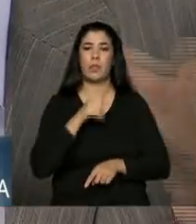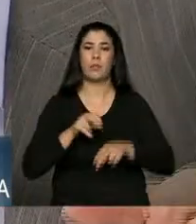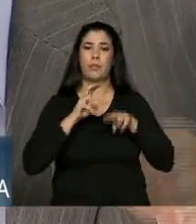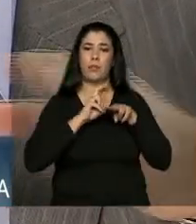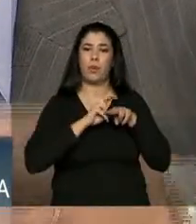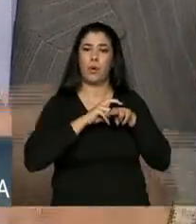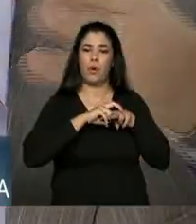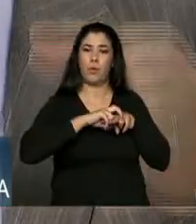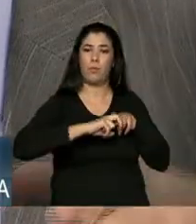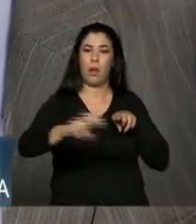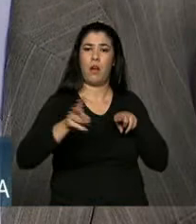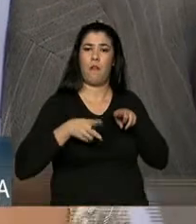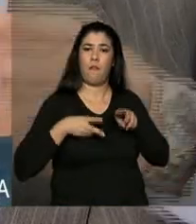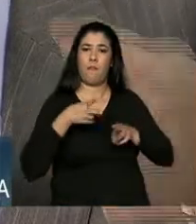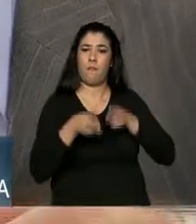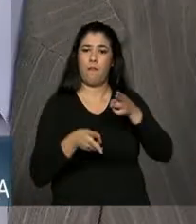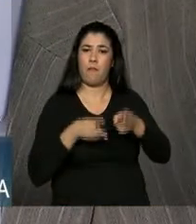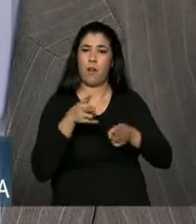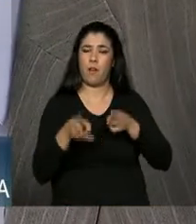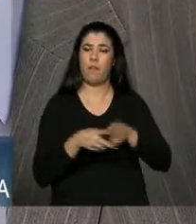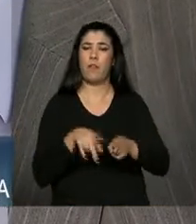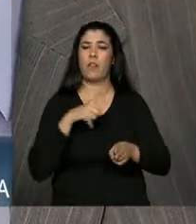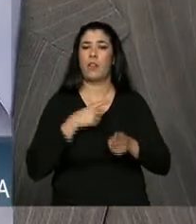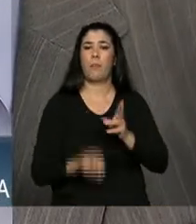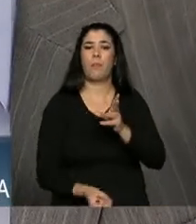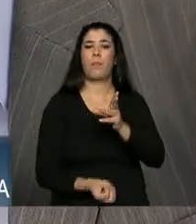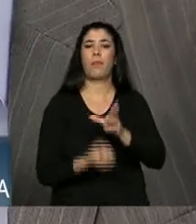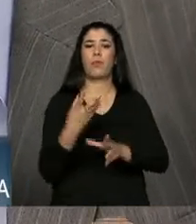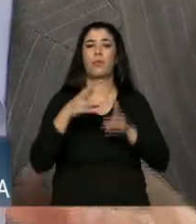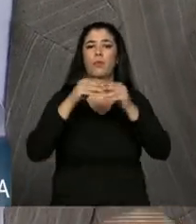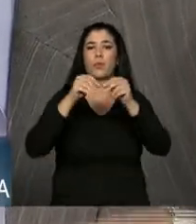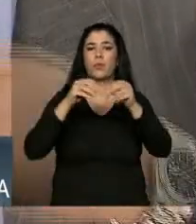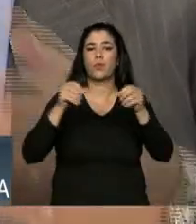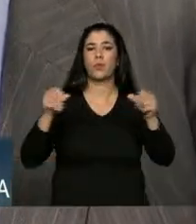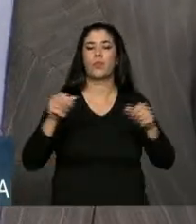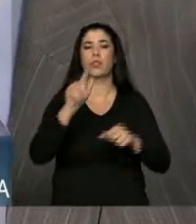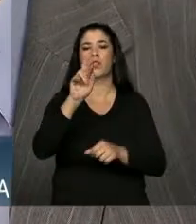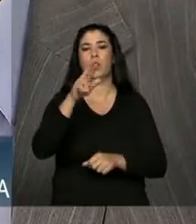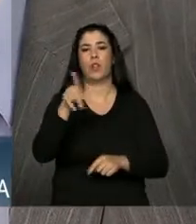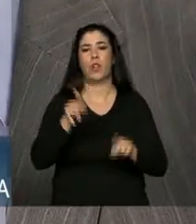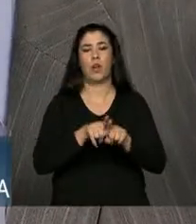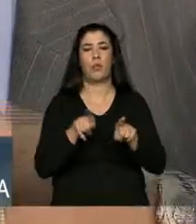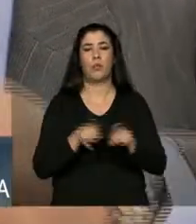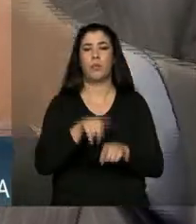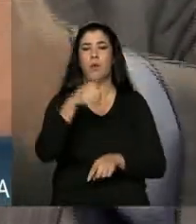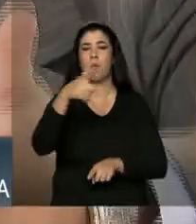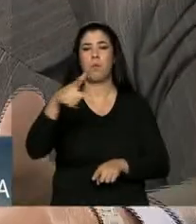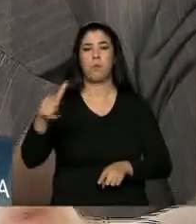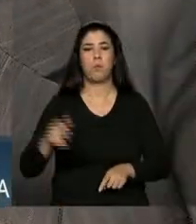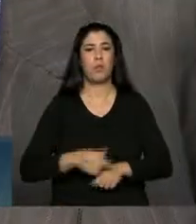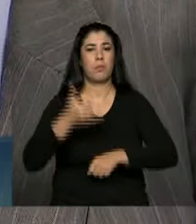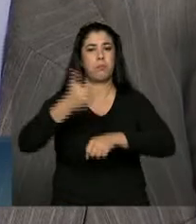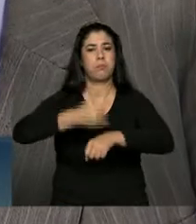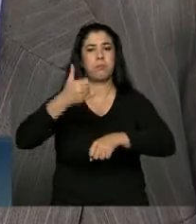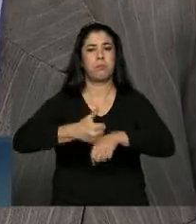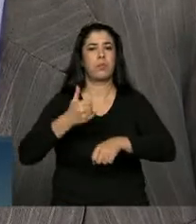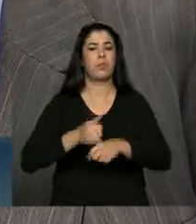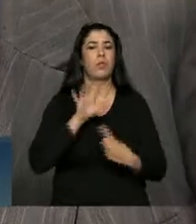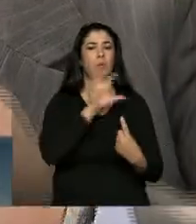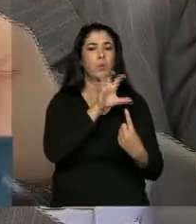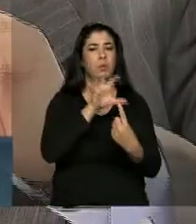a produção de grãos o a produção mineral brasileira com impactos na balança comercial e na macroeconomia